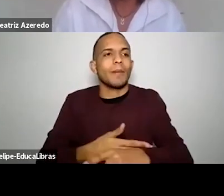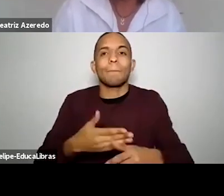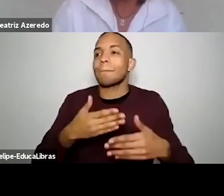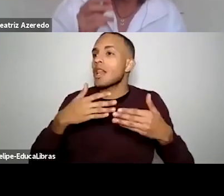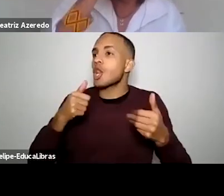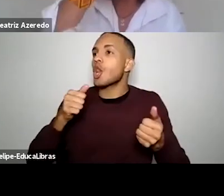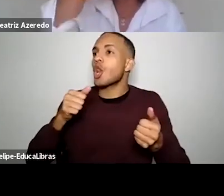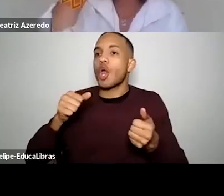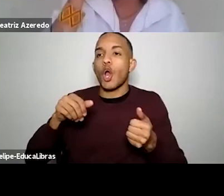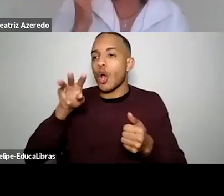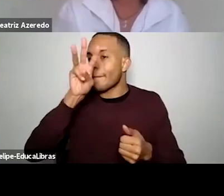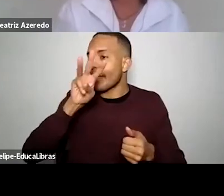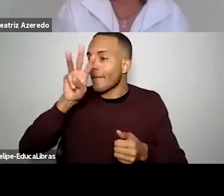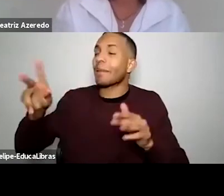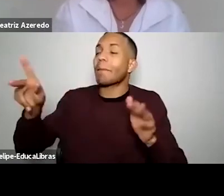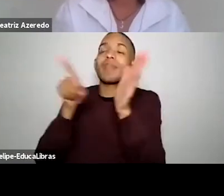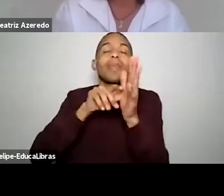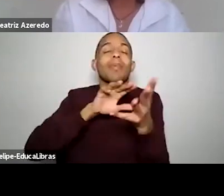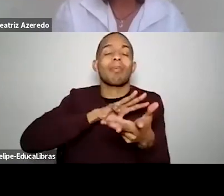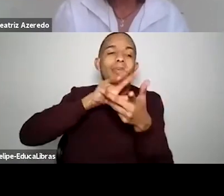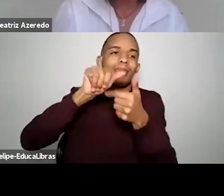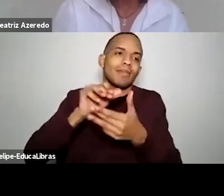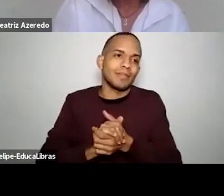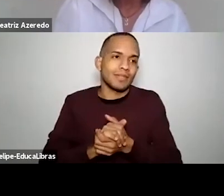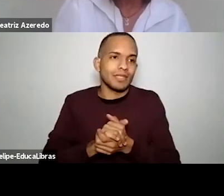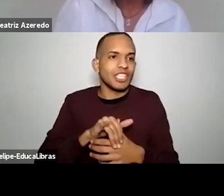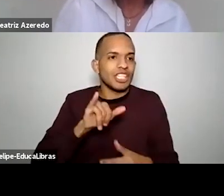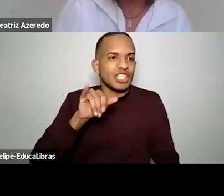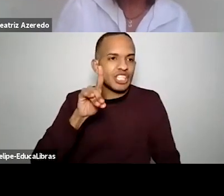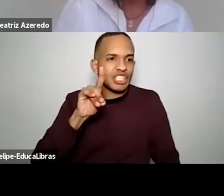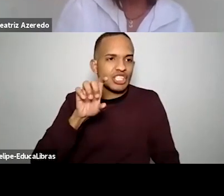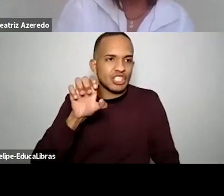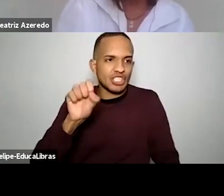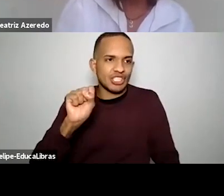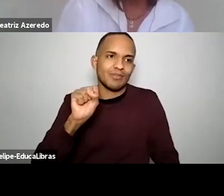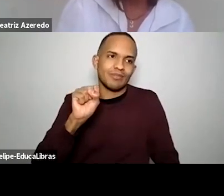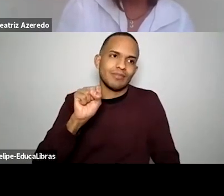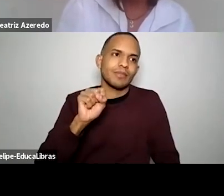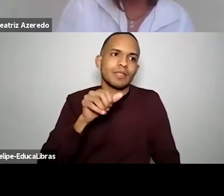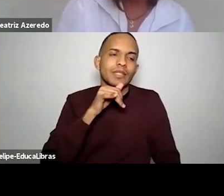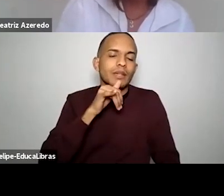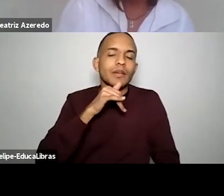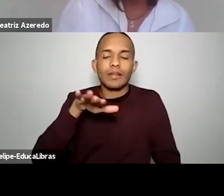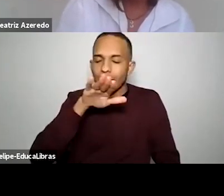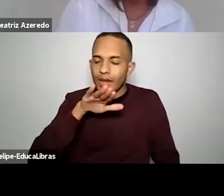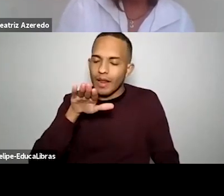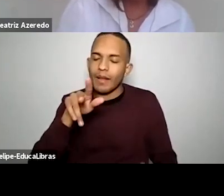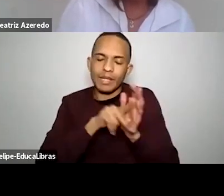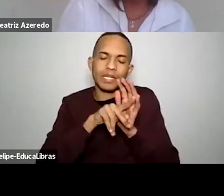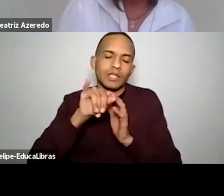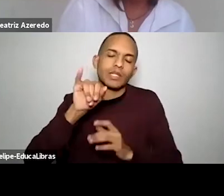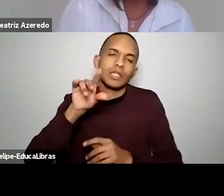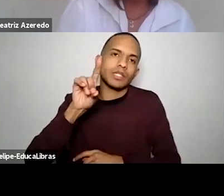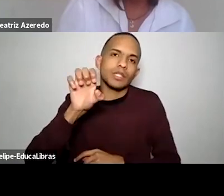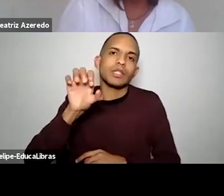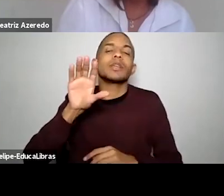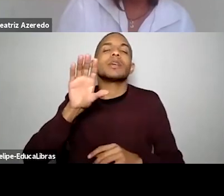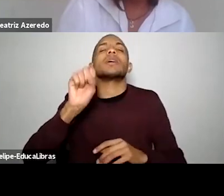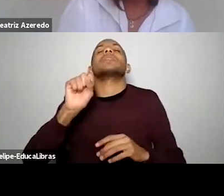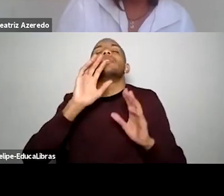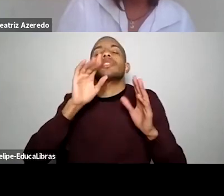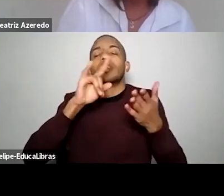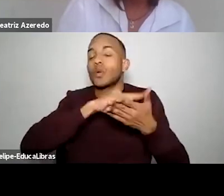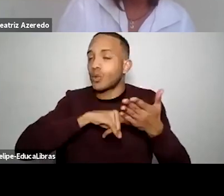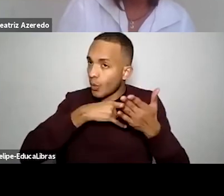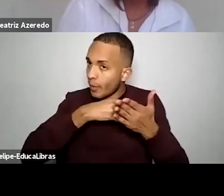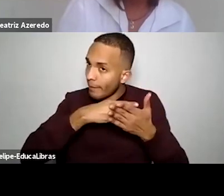planeta. Então, obrigada, IDES. Nosso site também vai ao ar hoje, o documento de diretriz está nele, se alguém puder colocar aí no